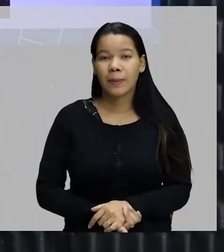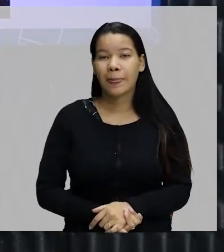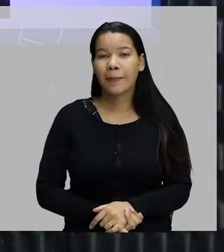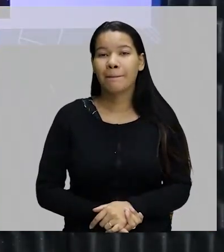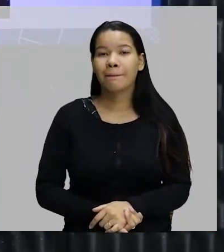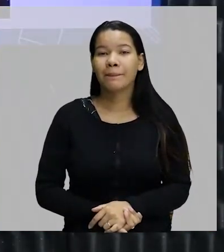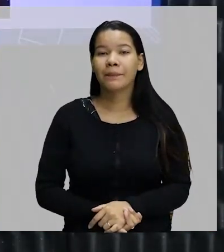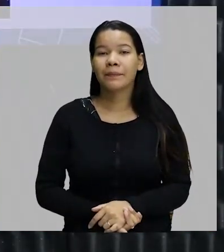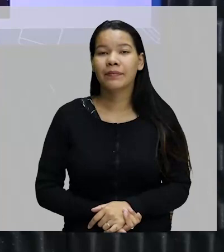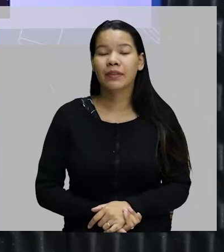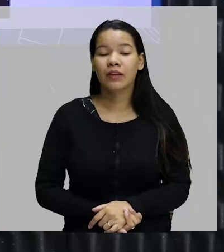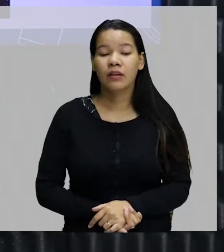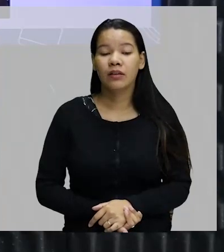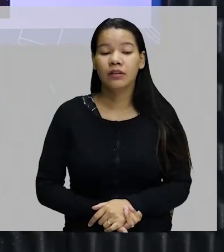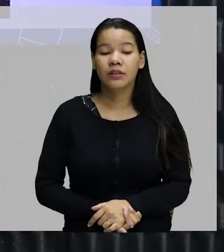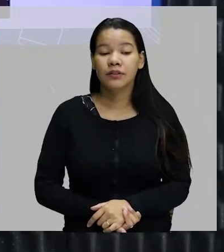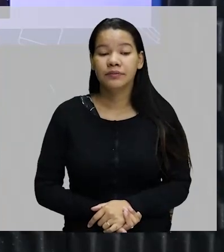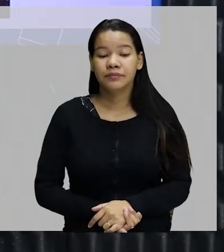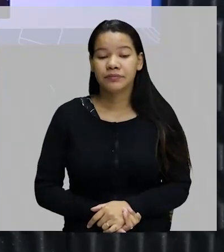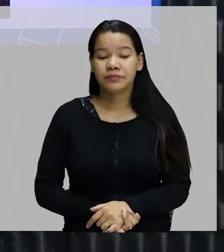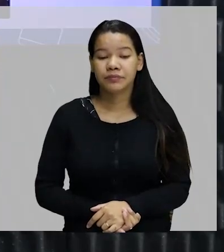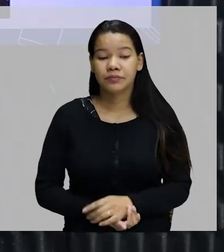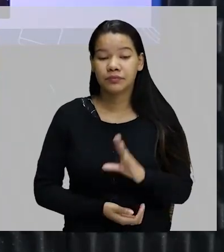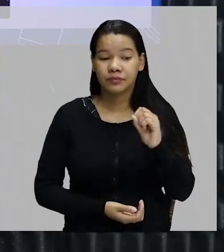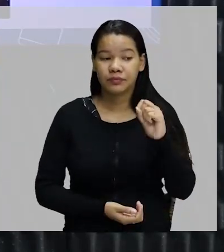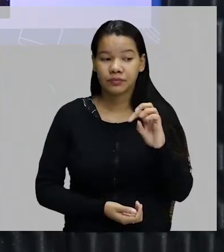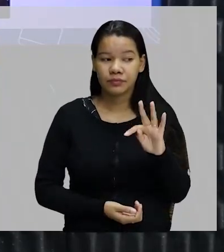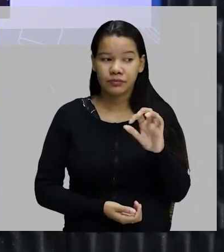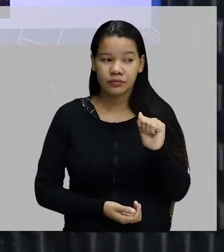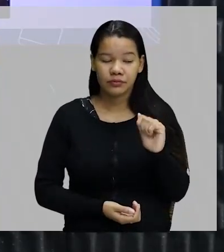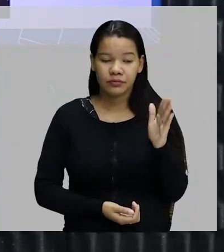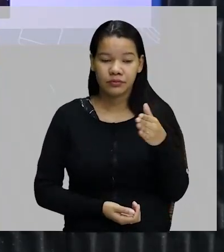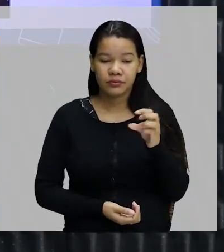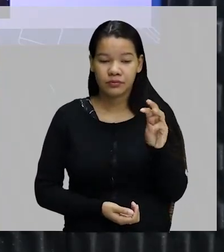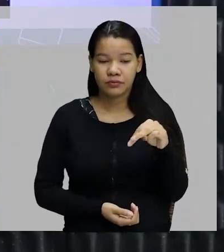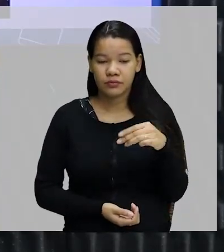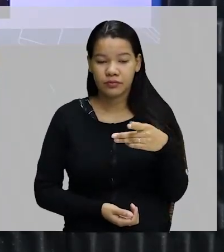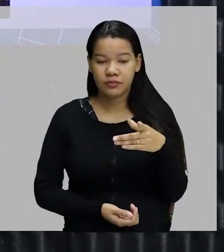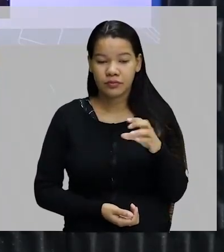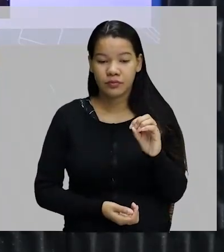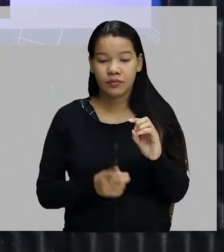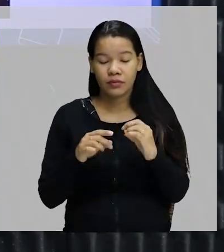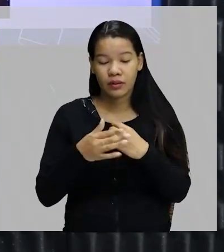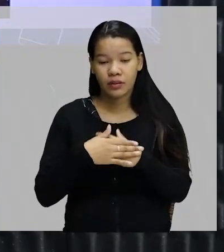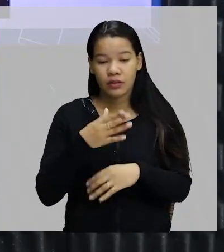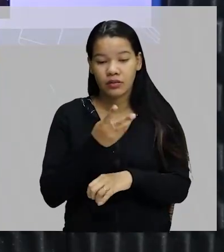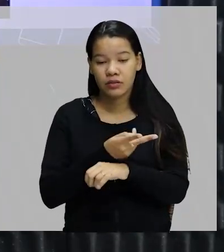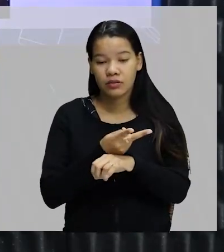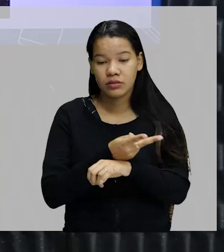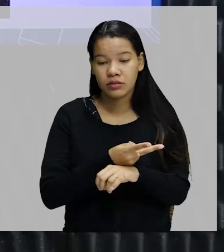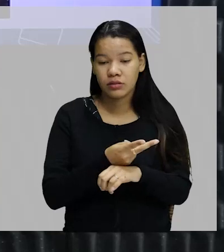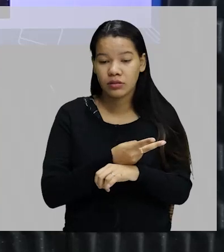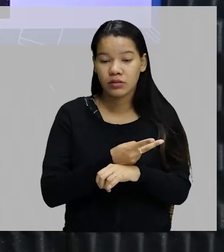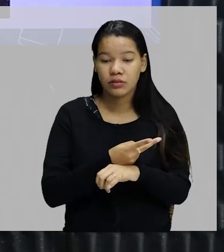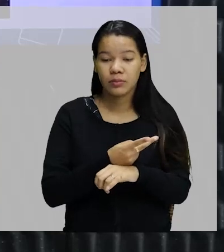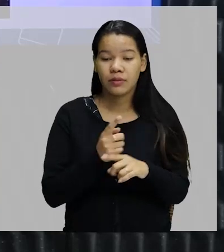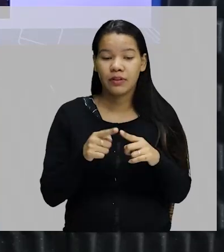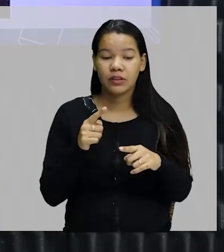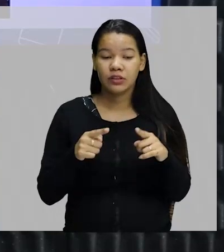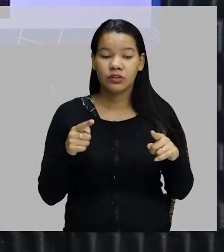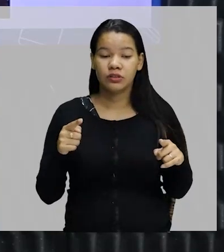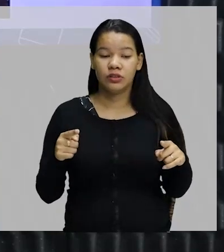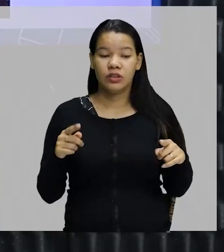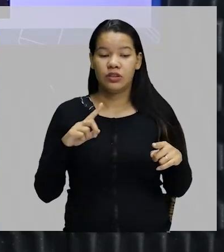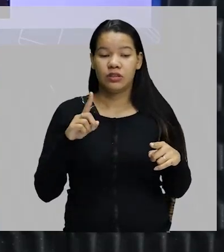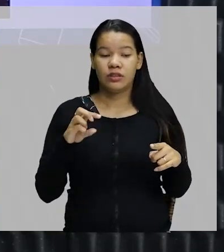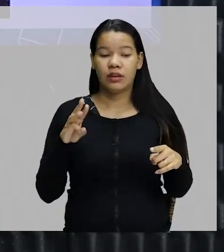Sotaque Costa de Mão é considerado por alguns pesquisadores como uma variante do sotaque de Zabumba.